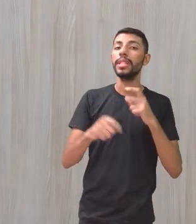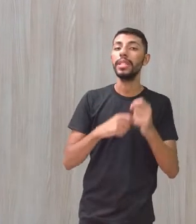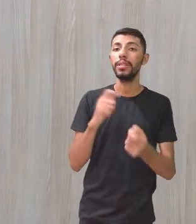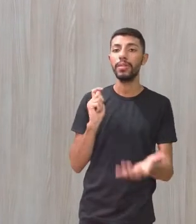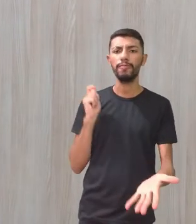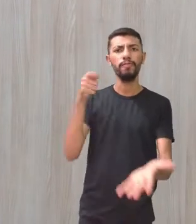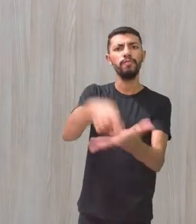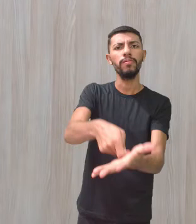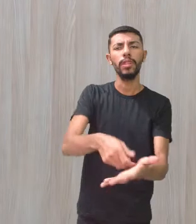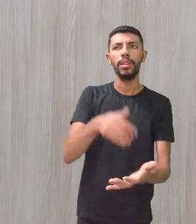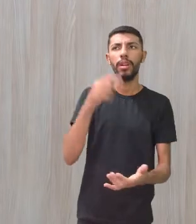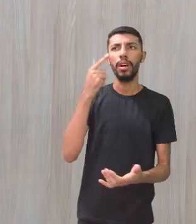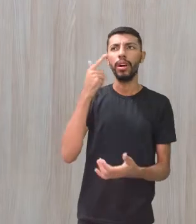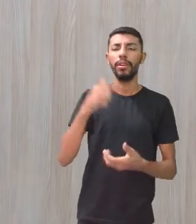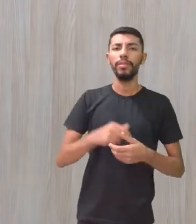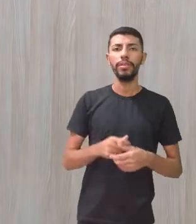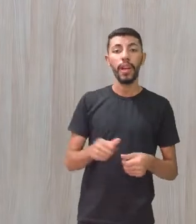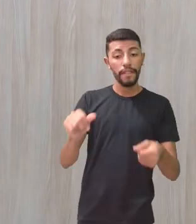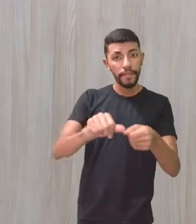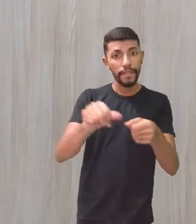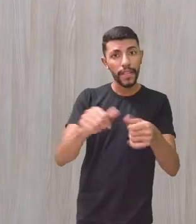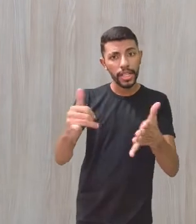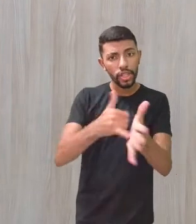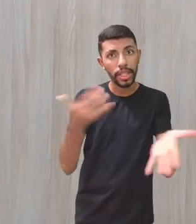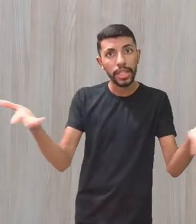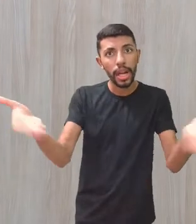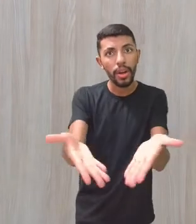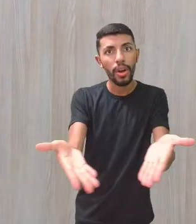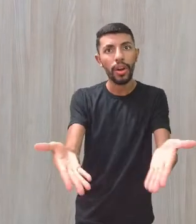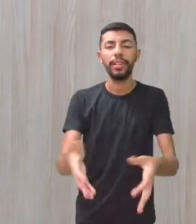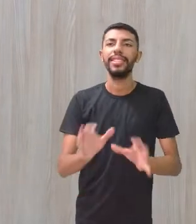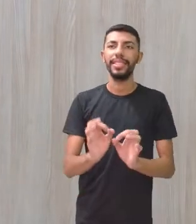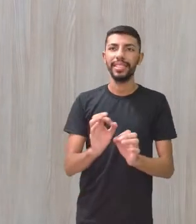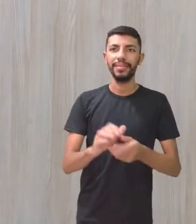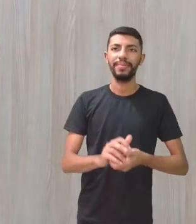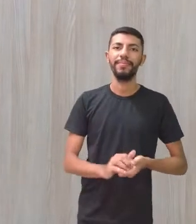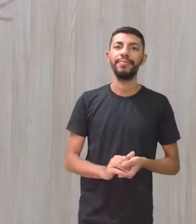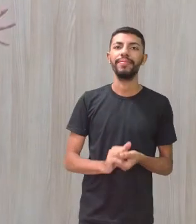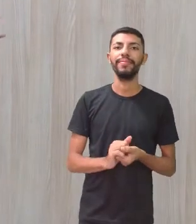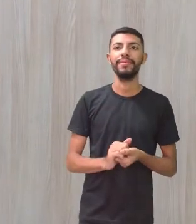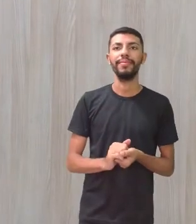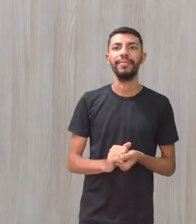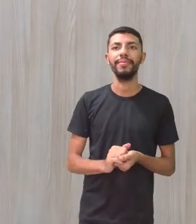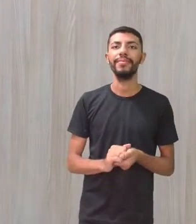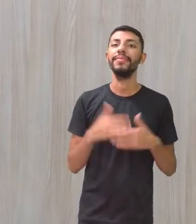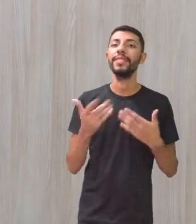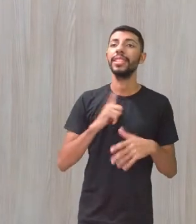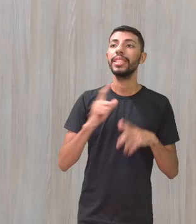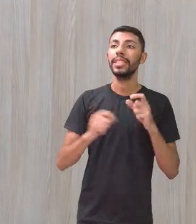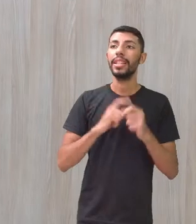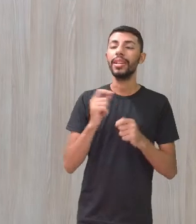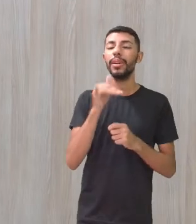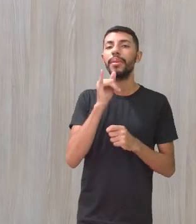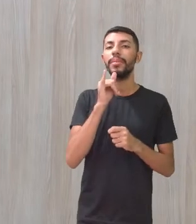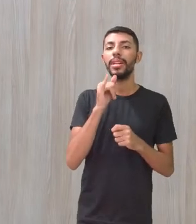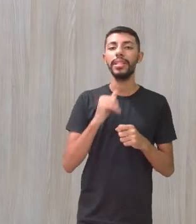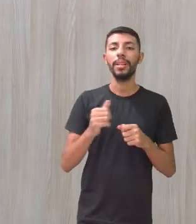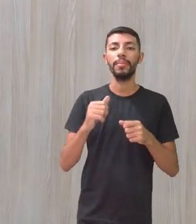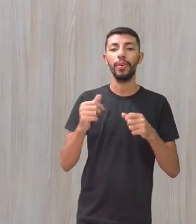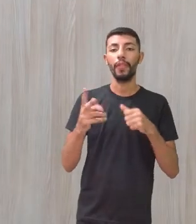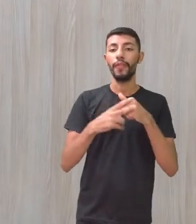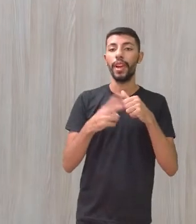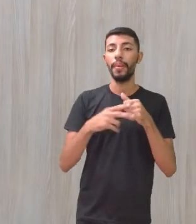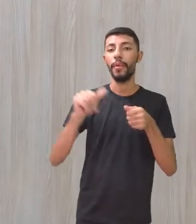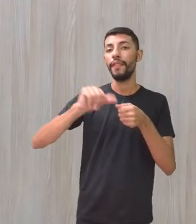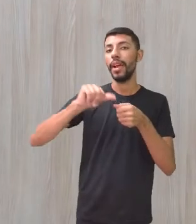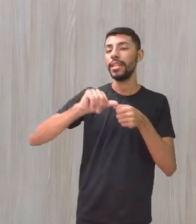uma ordem para alguém. Então, faça a sua inscrição agora. E a gente tem a conjugação do verbo fazer. Então, eu